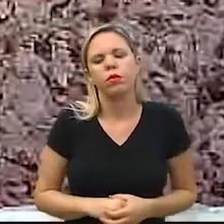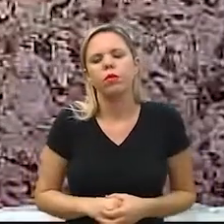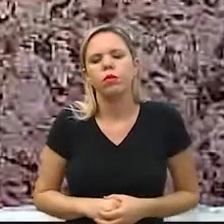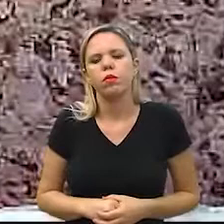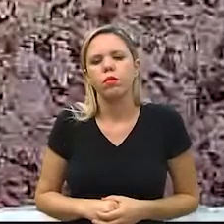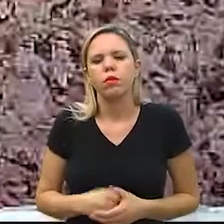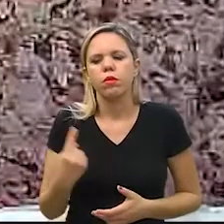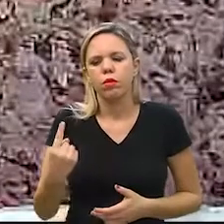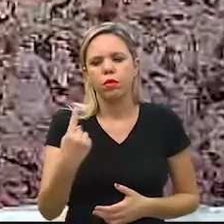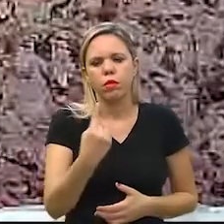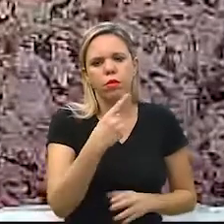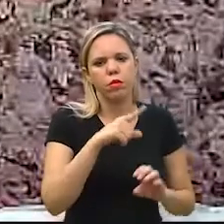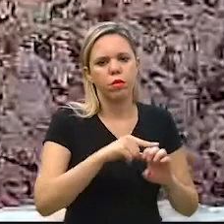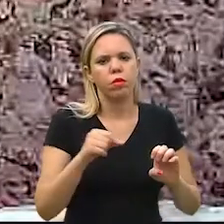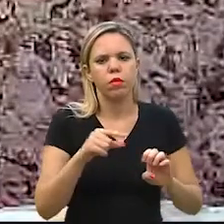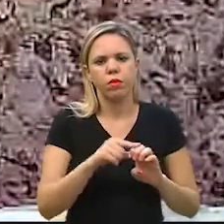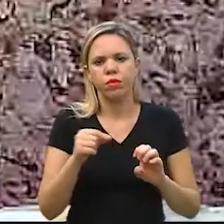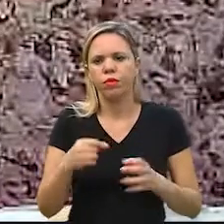microempreendedor individual.